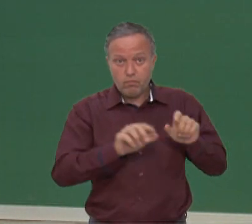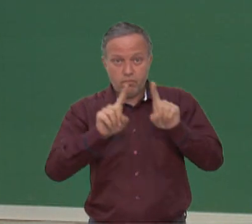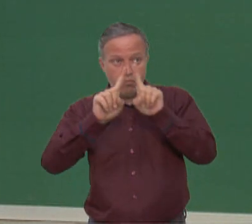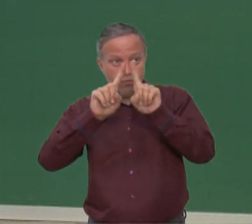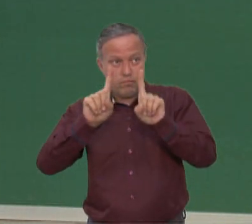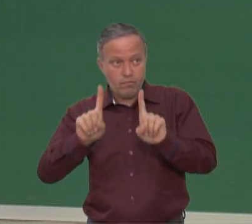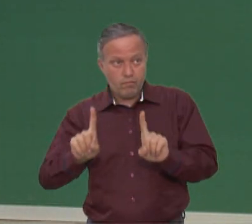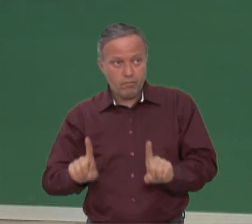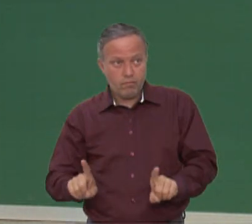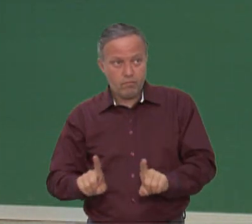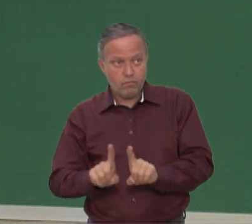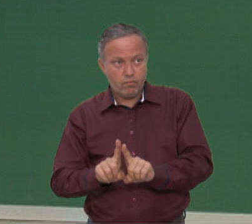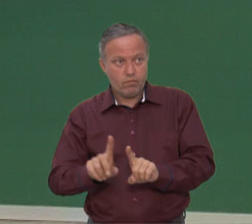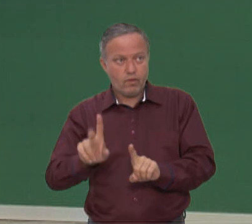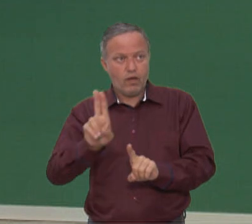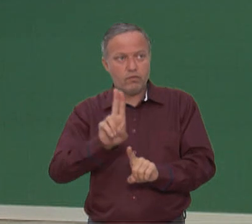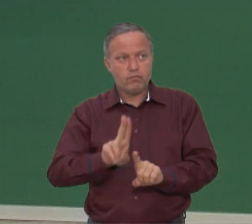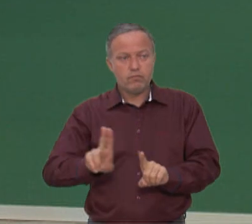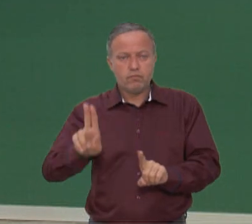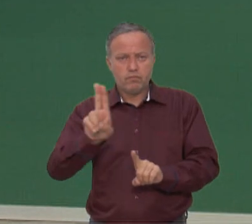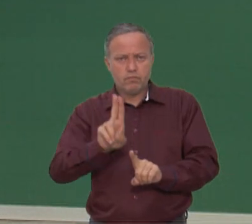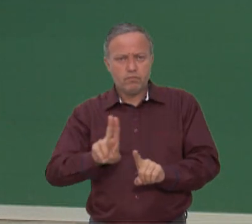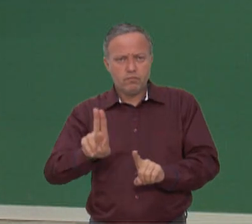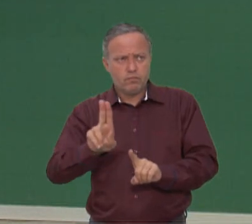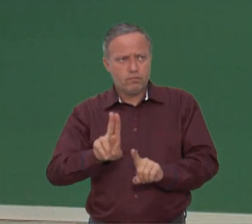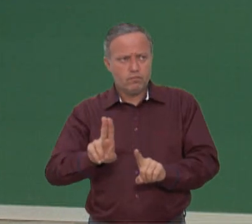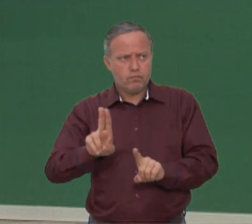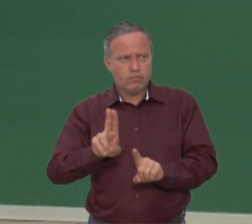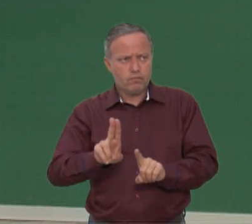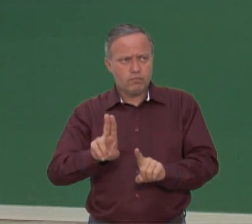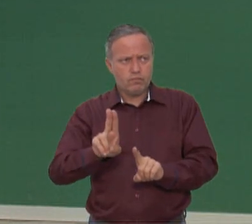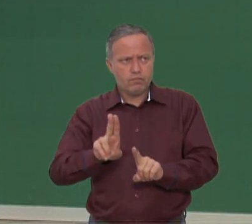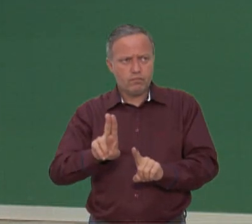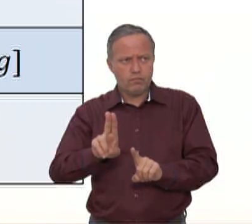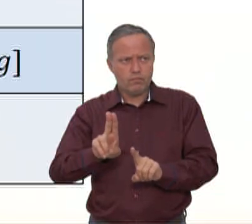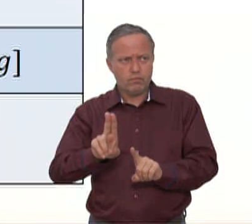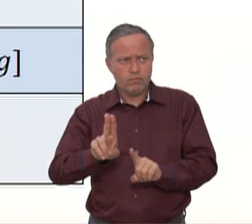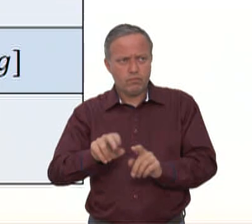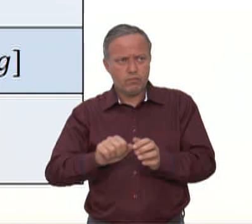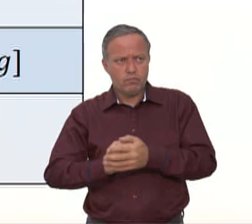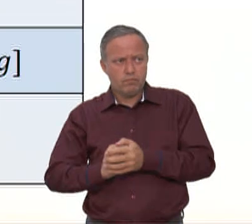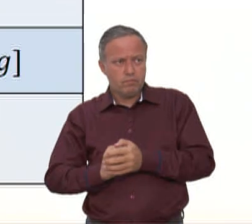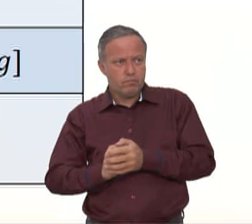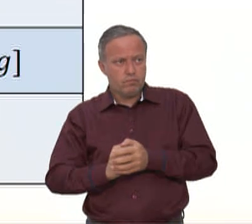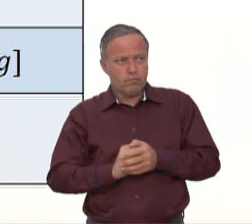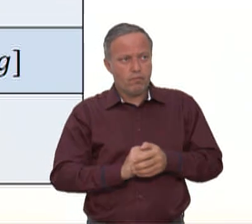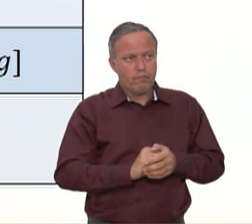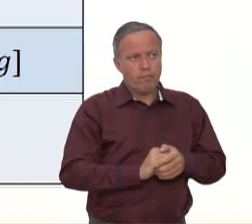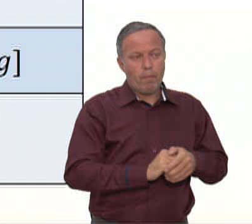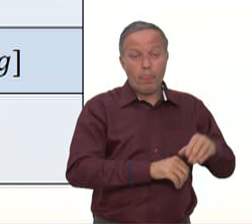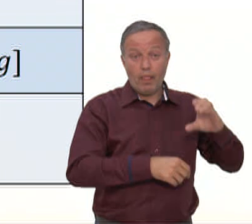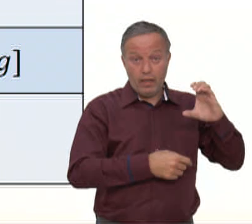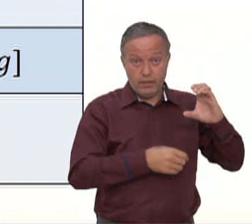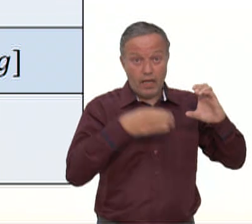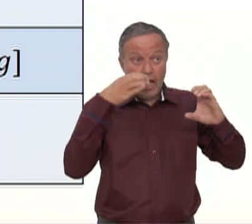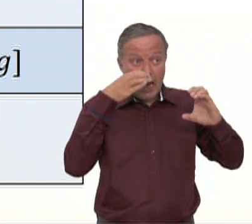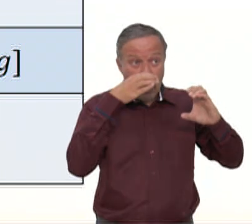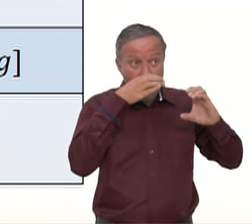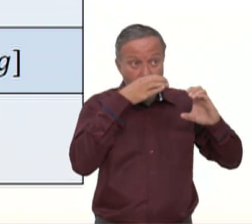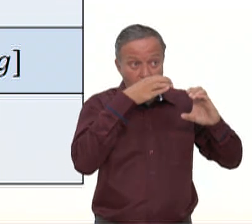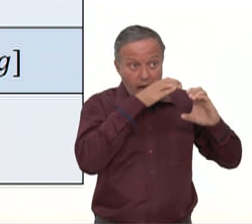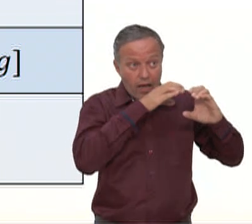sistema internacional. Temos aqui Q, que representa a quantidade de calor, M, que representa